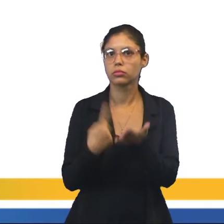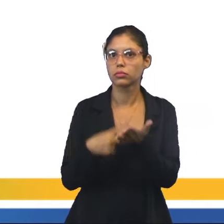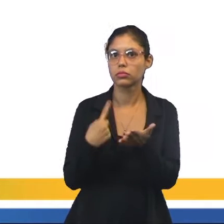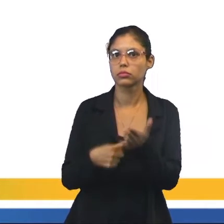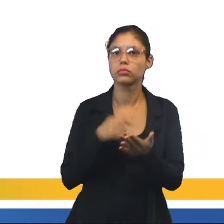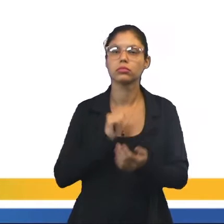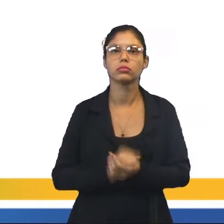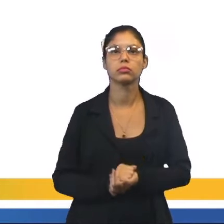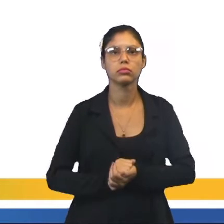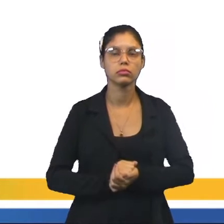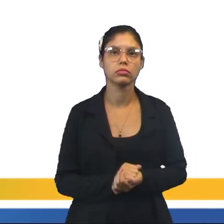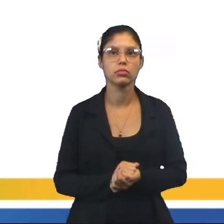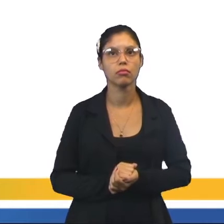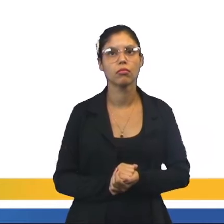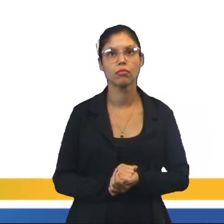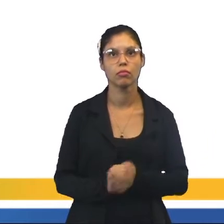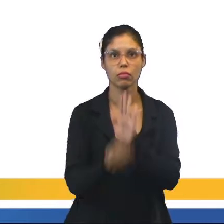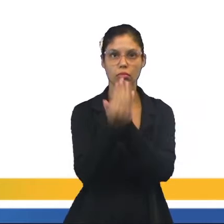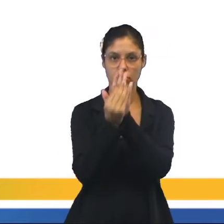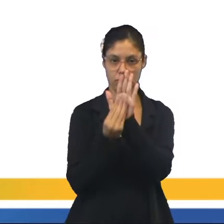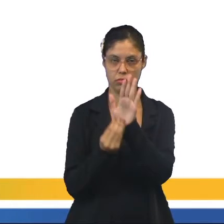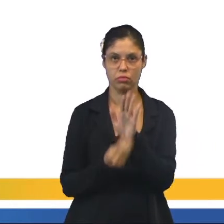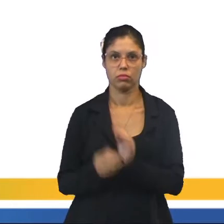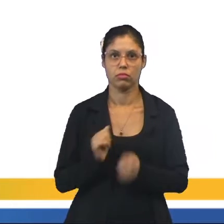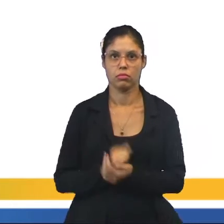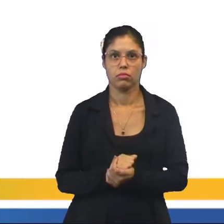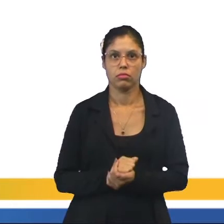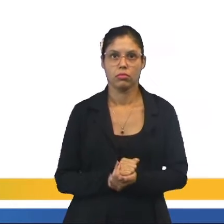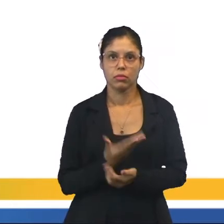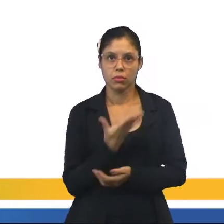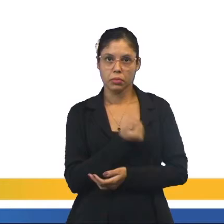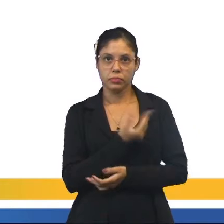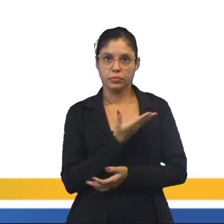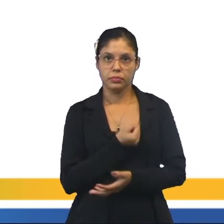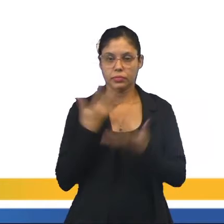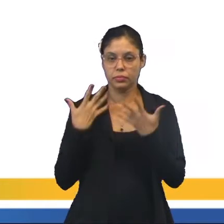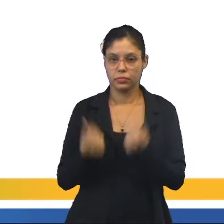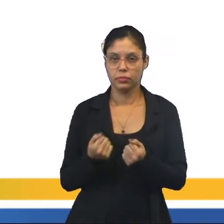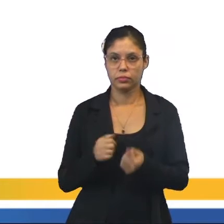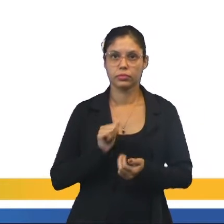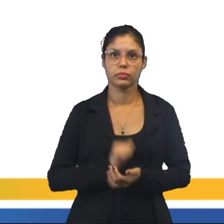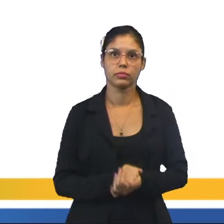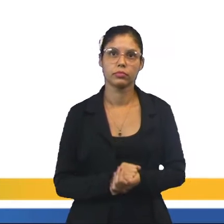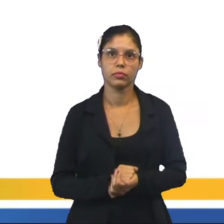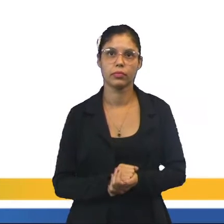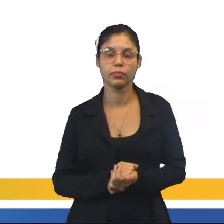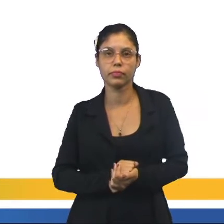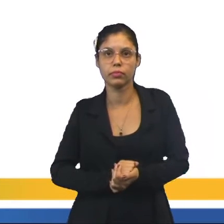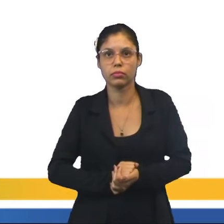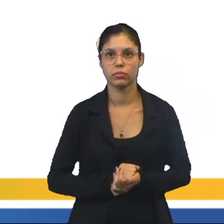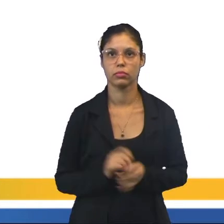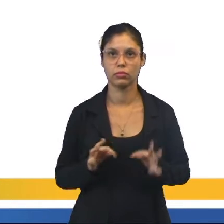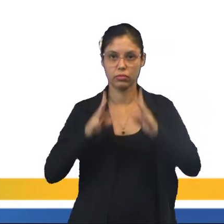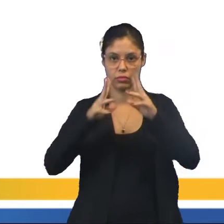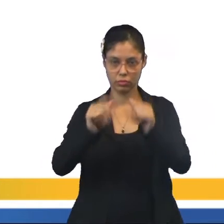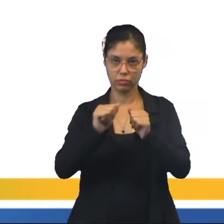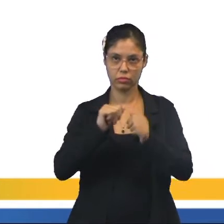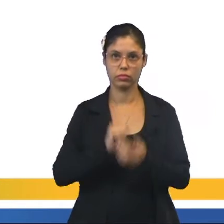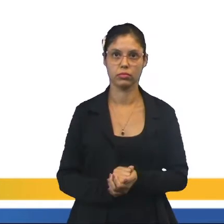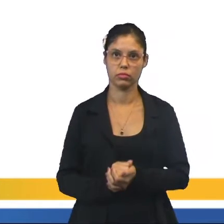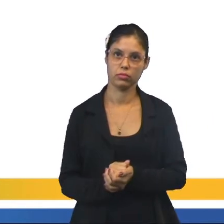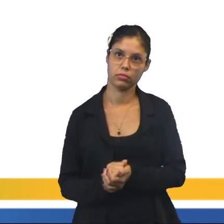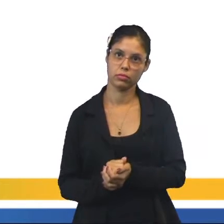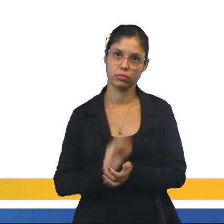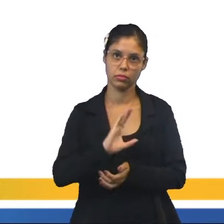B, que, de acordo com os dados do enunciado, é o número de